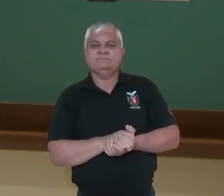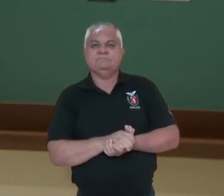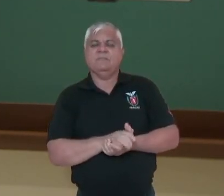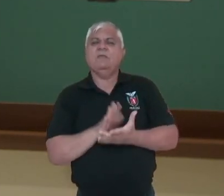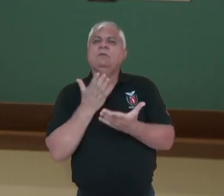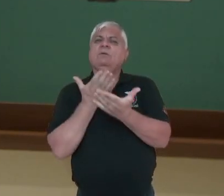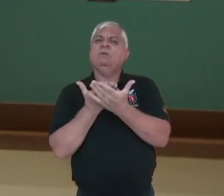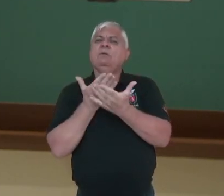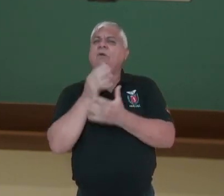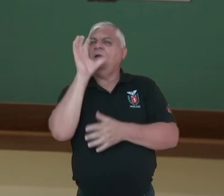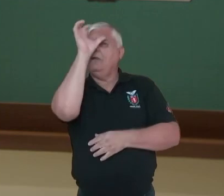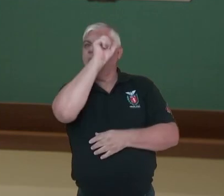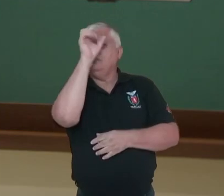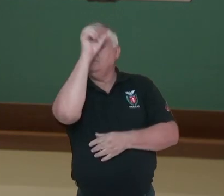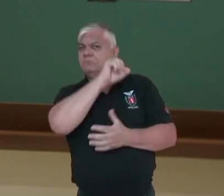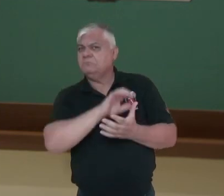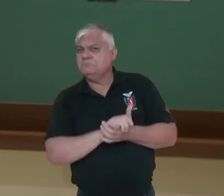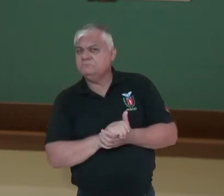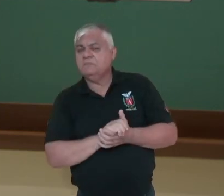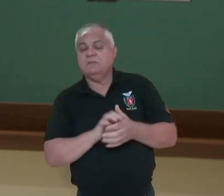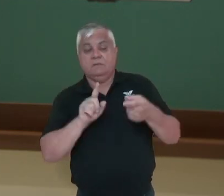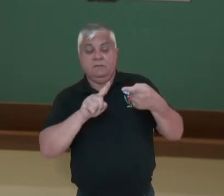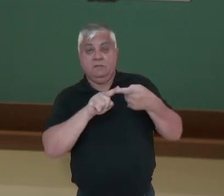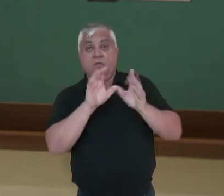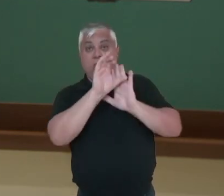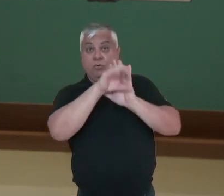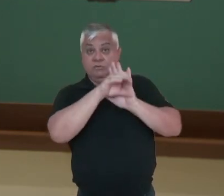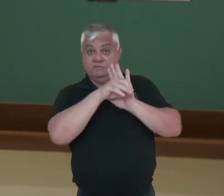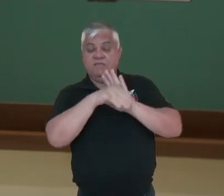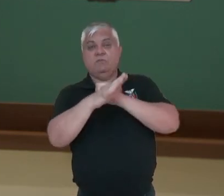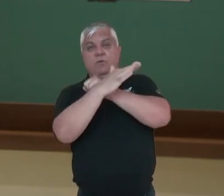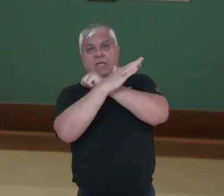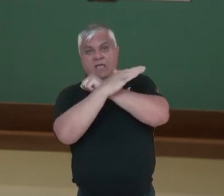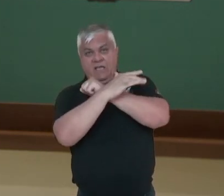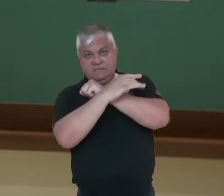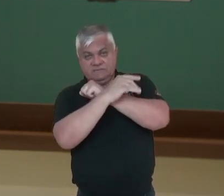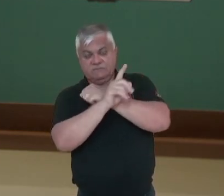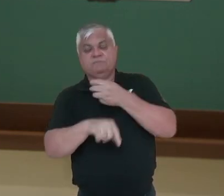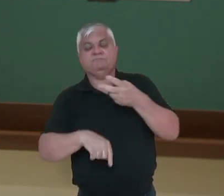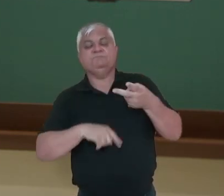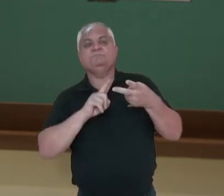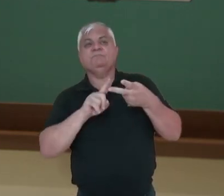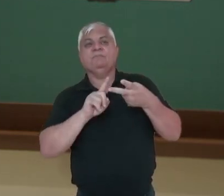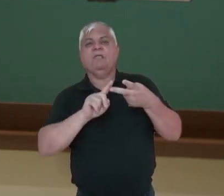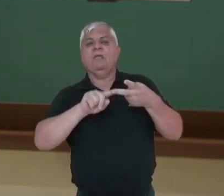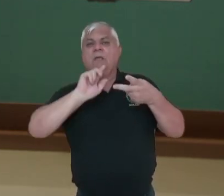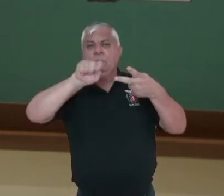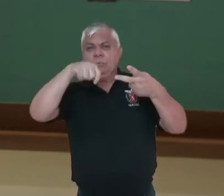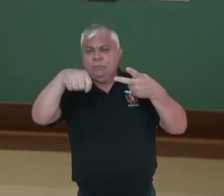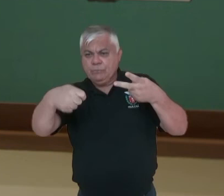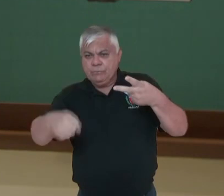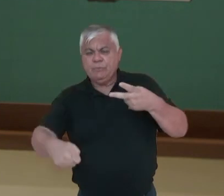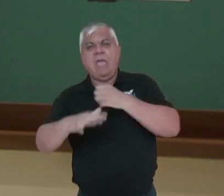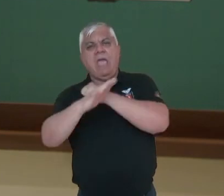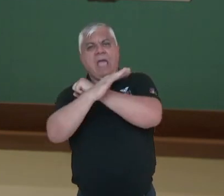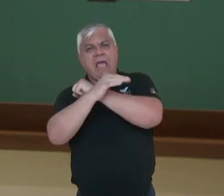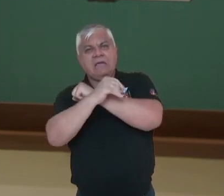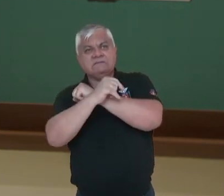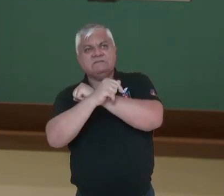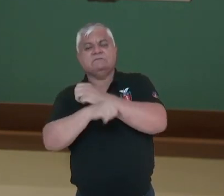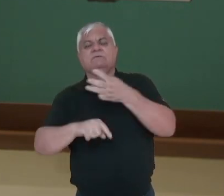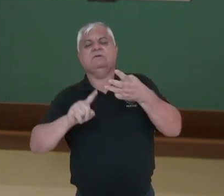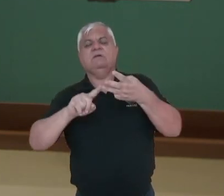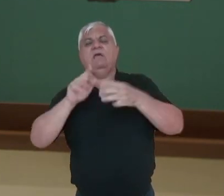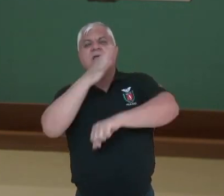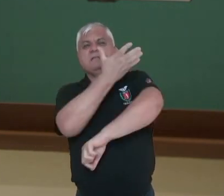O que nós aprendemos nessa aula? Conhecemos o conceito de ácidos segundo a teoria de Arrhenius, classificamos os ácidos de Arrhenius,